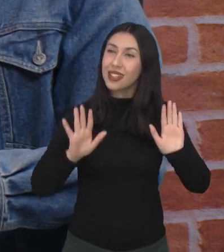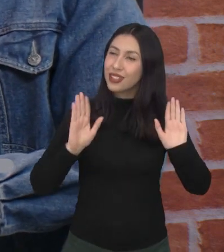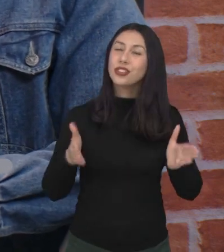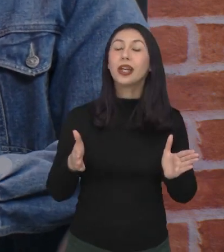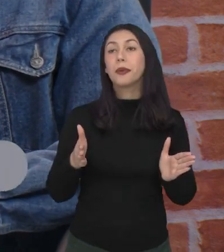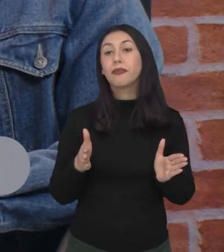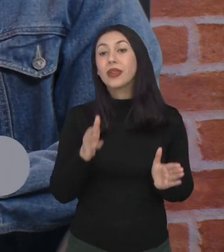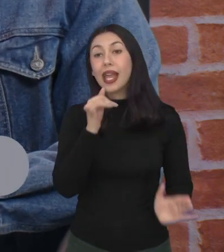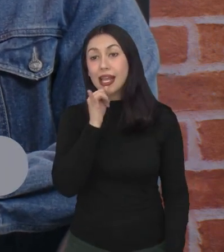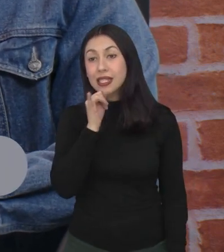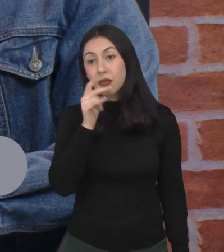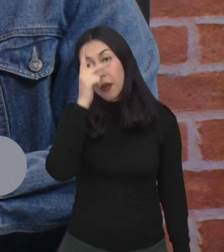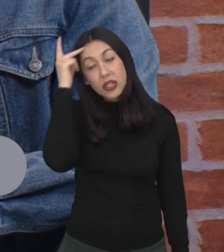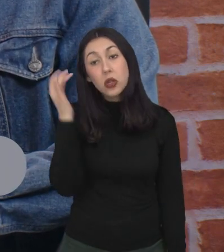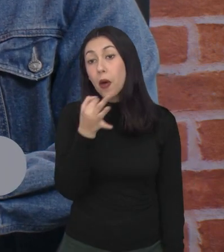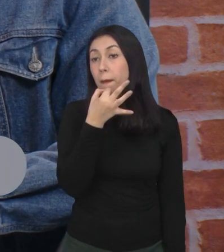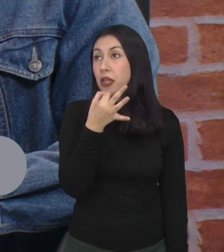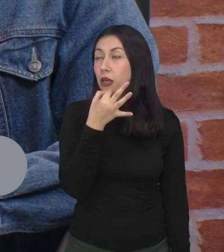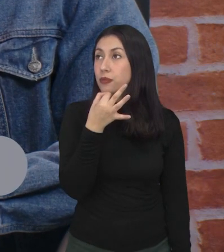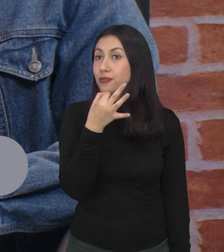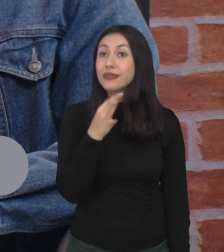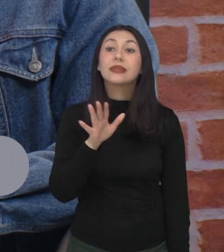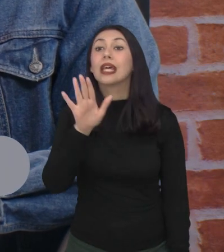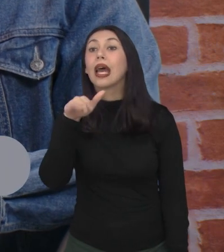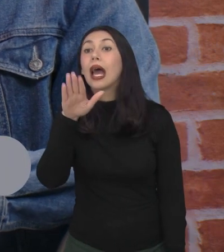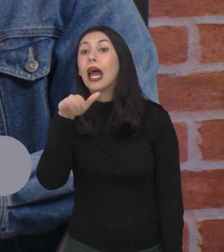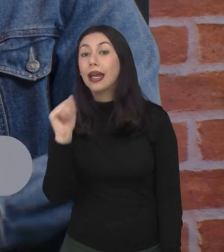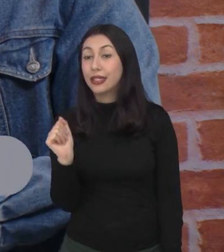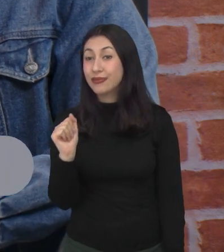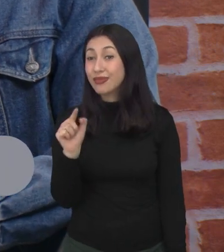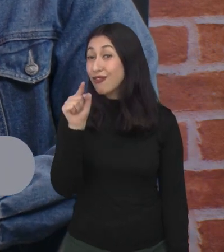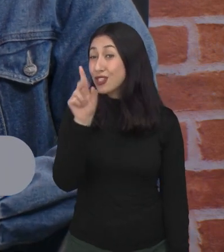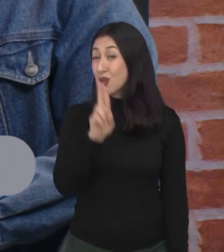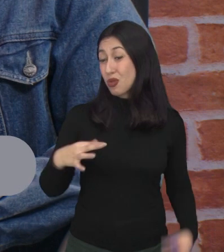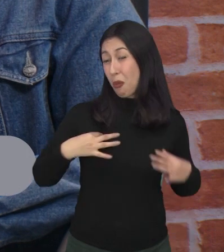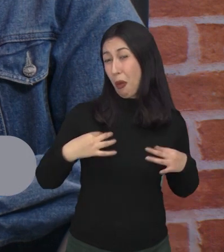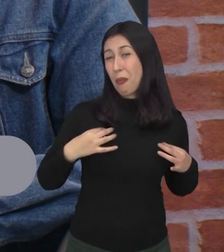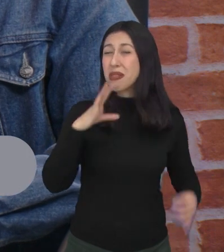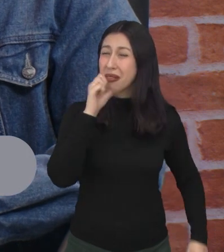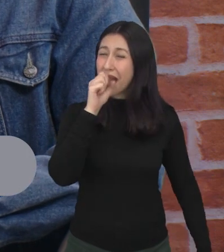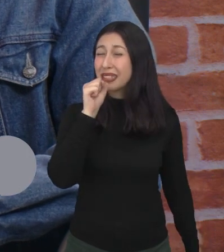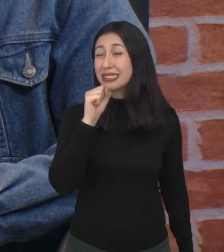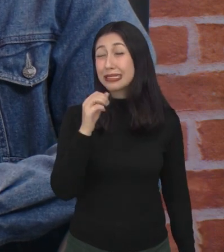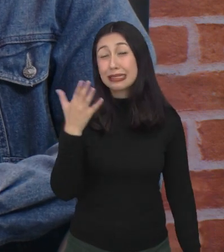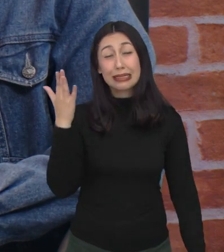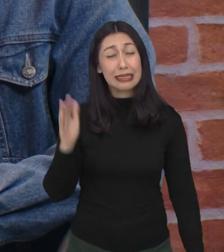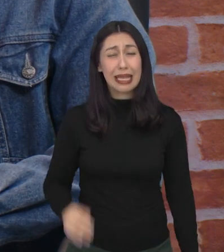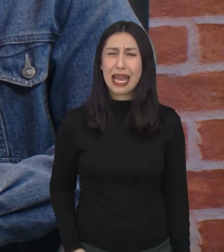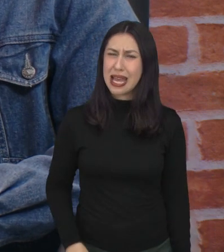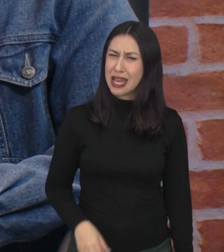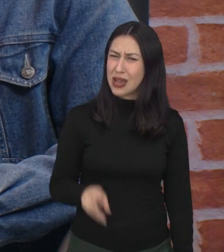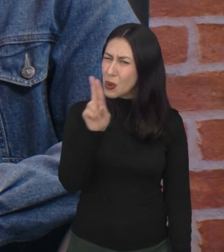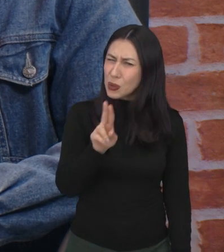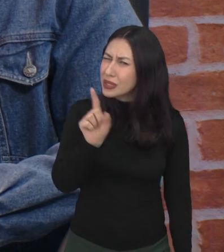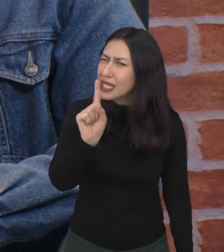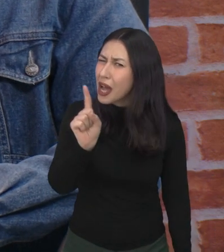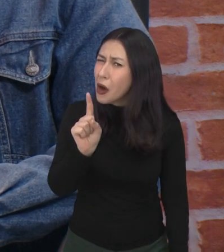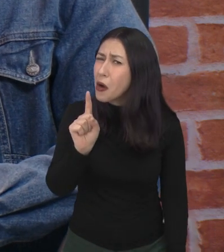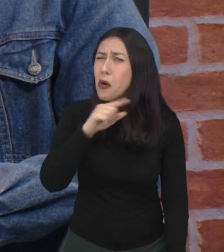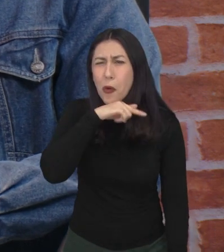pessoas. Eu busco, por exemplo, em rede social, eu busco ser atencioso com todo mundo. Eu penso que... Você é um cara bem ligado nas redes sociais, né,